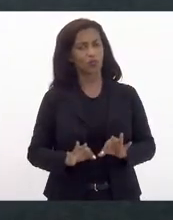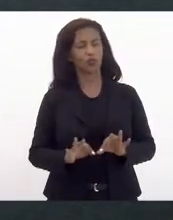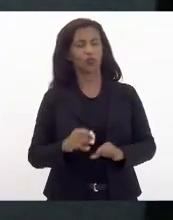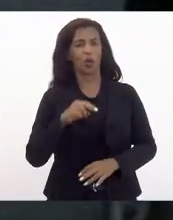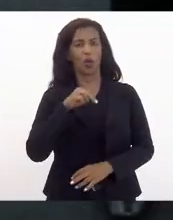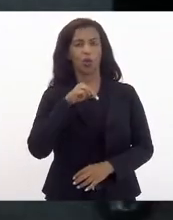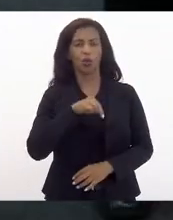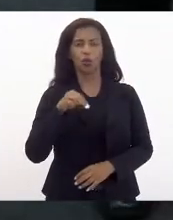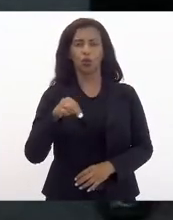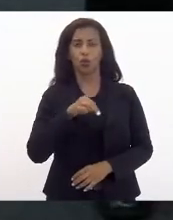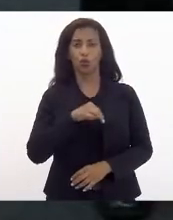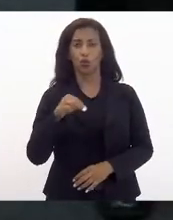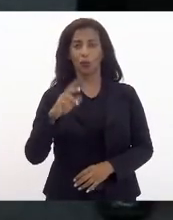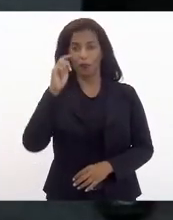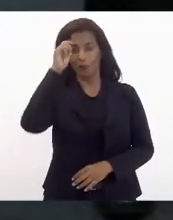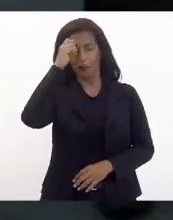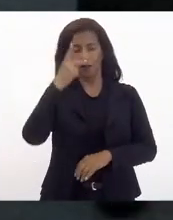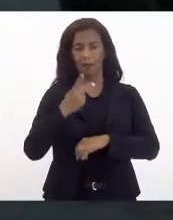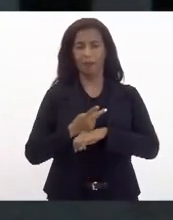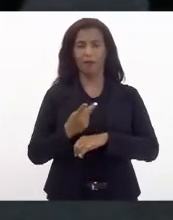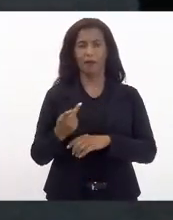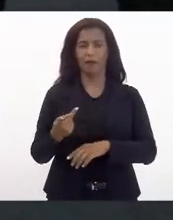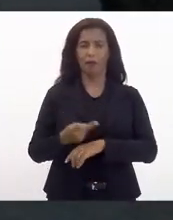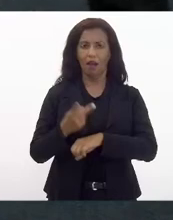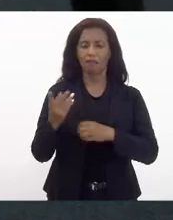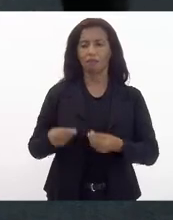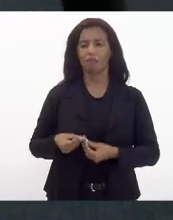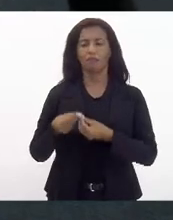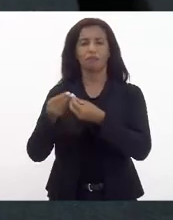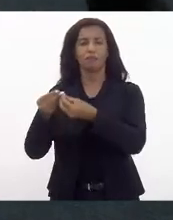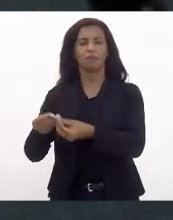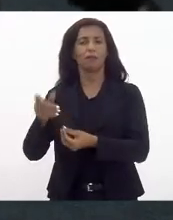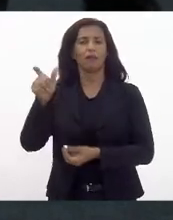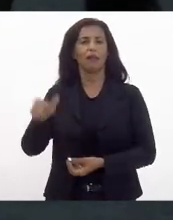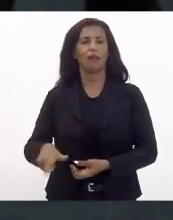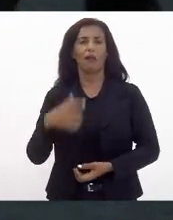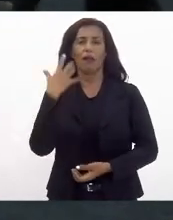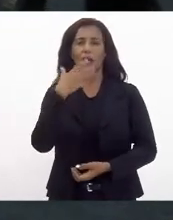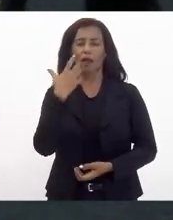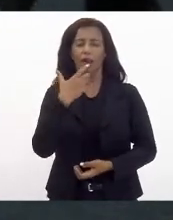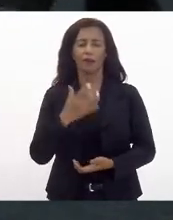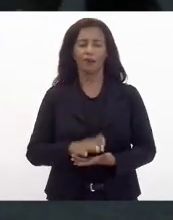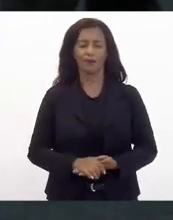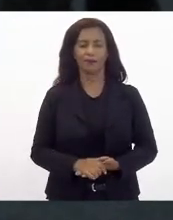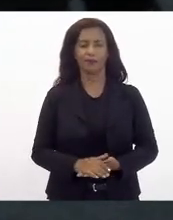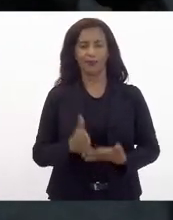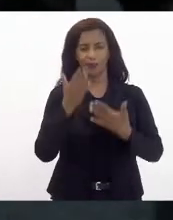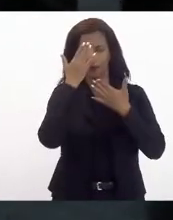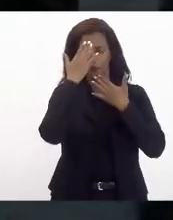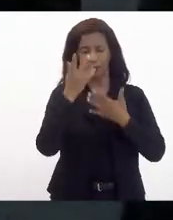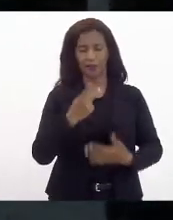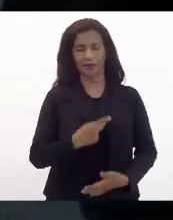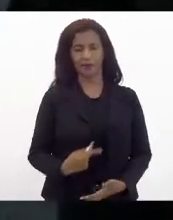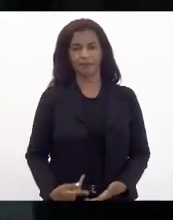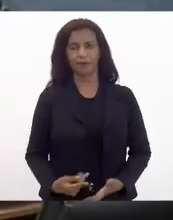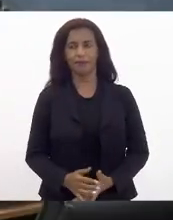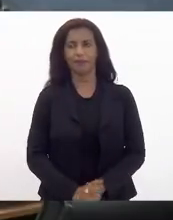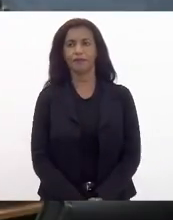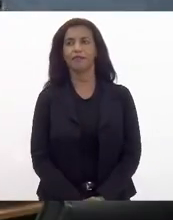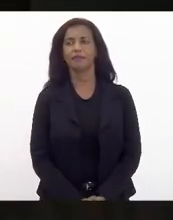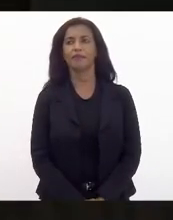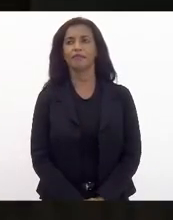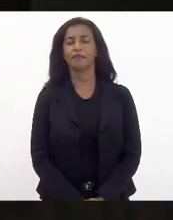no Novembro negro in premiar a Teresa Cristina com prêmio Dandara muito obrigada a senhora presidenta